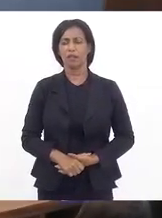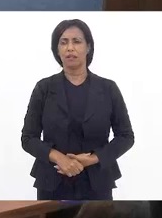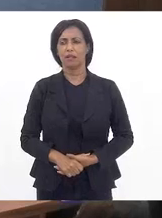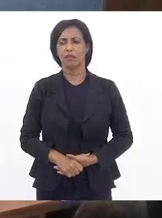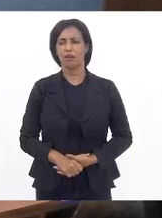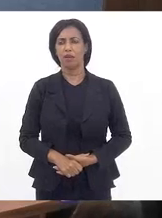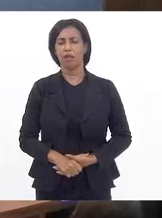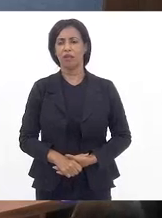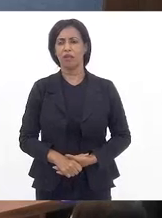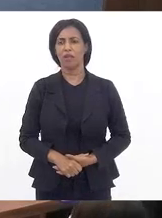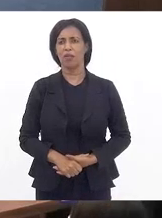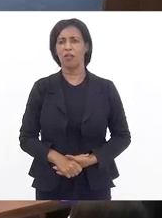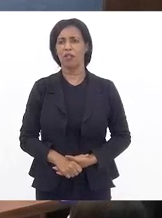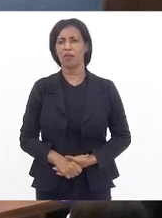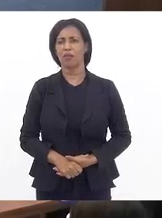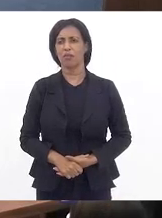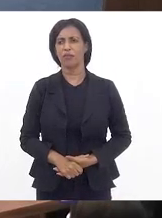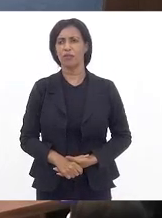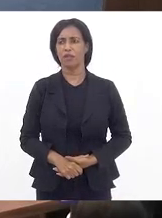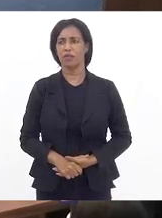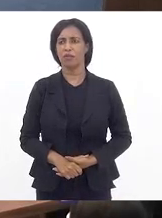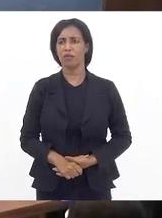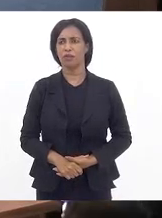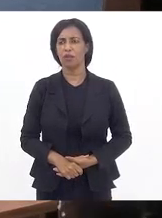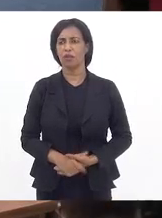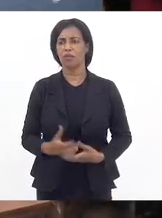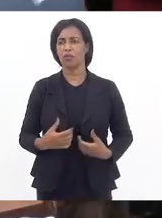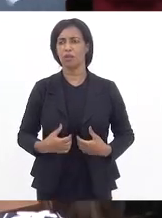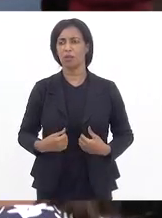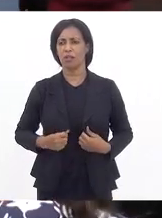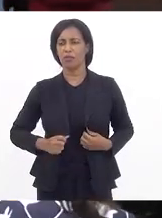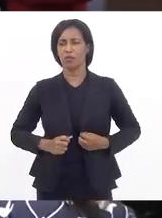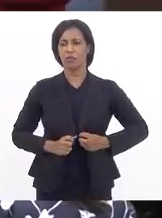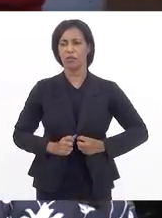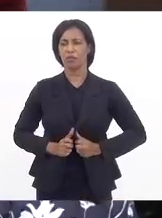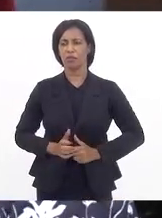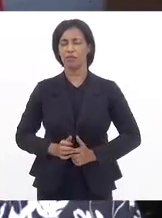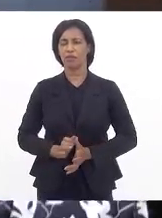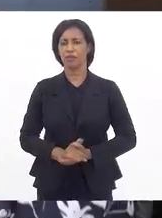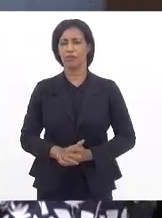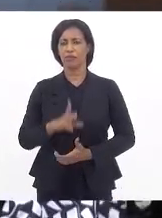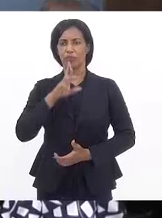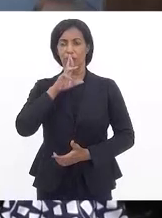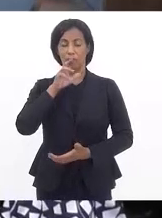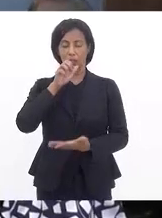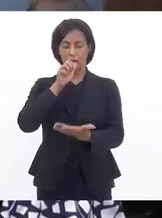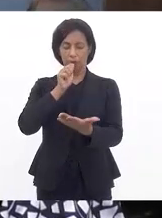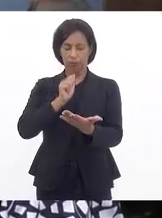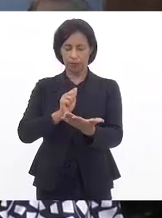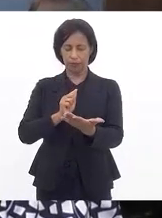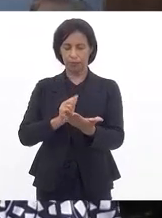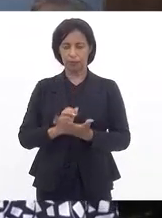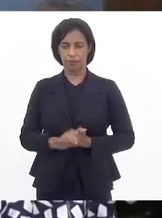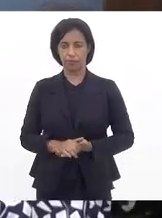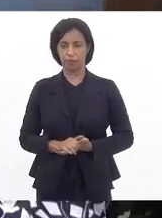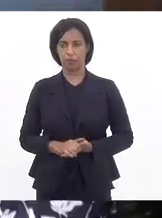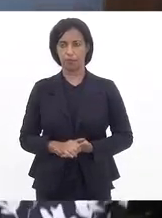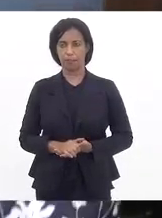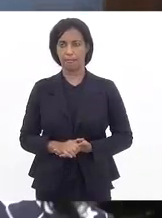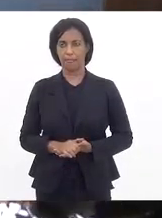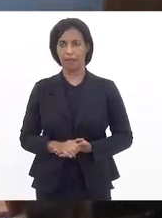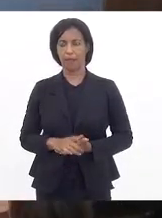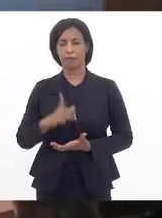E aí o deputado Rodrigo Amorim o